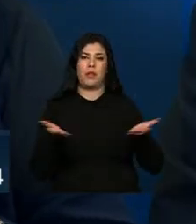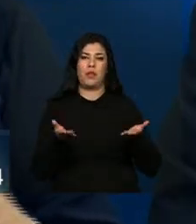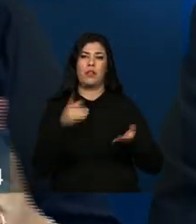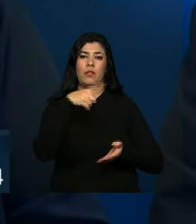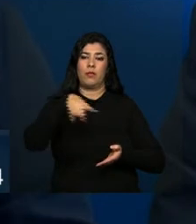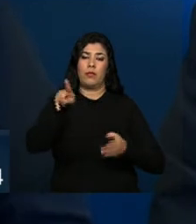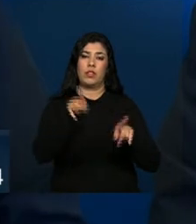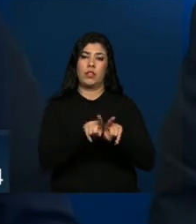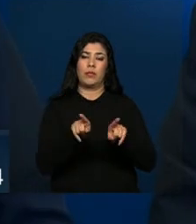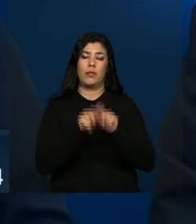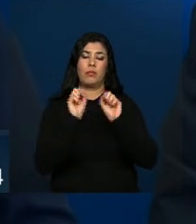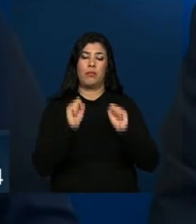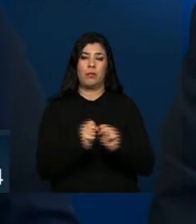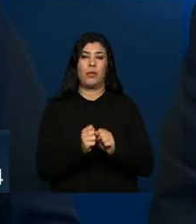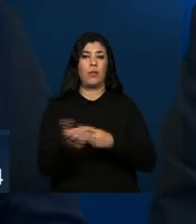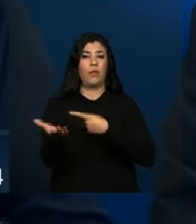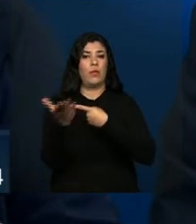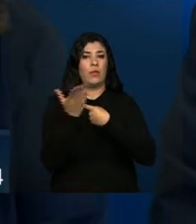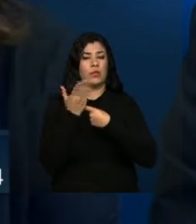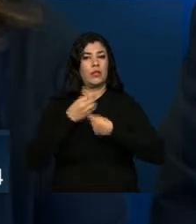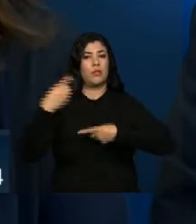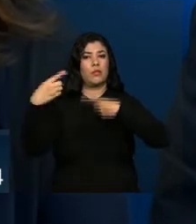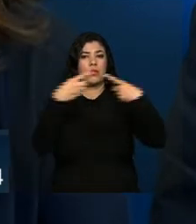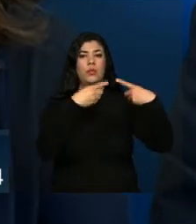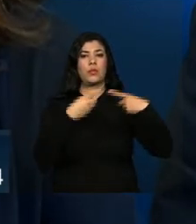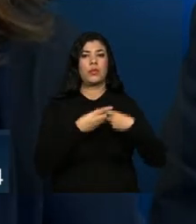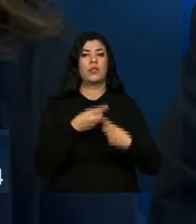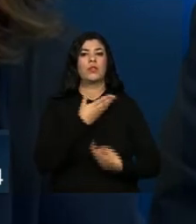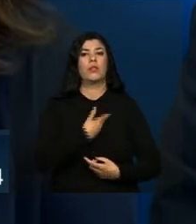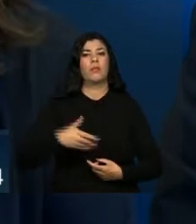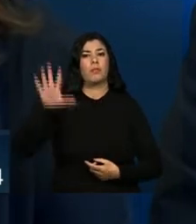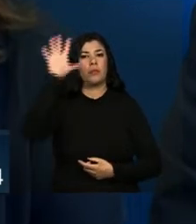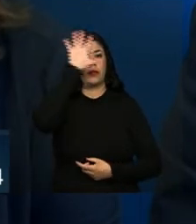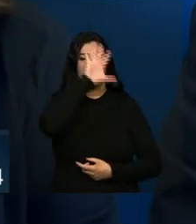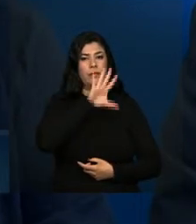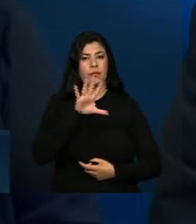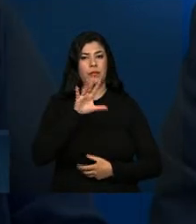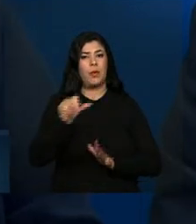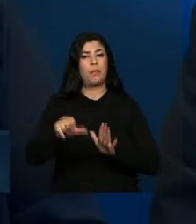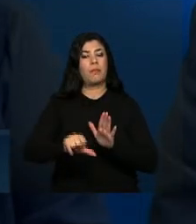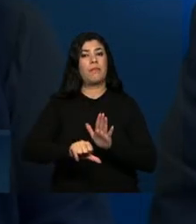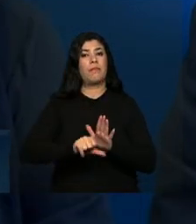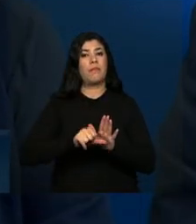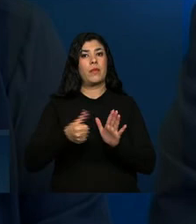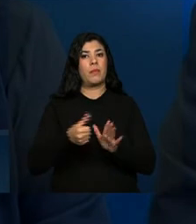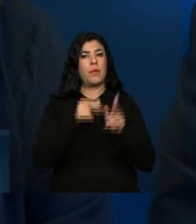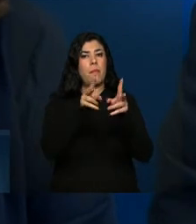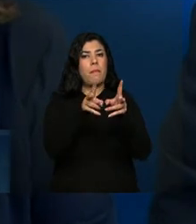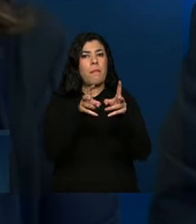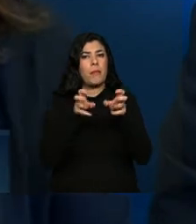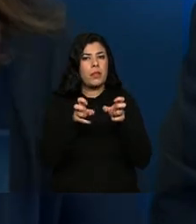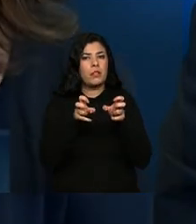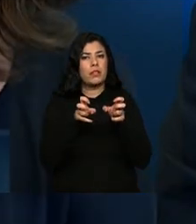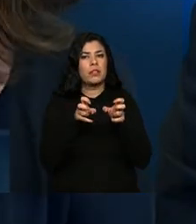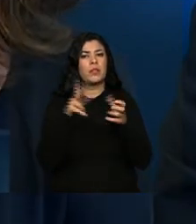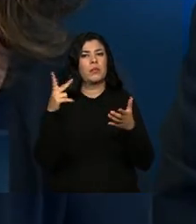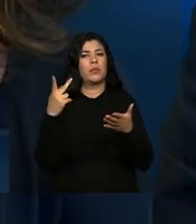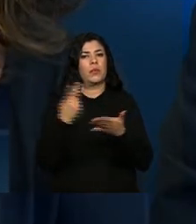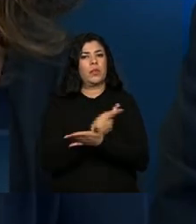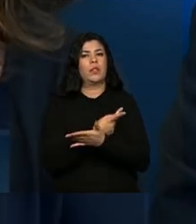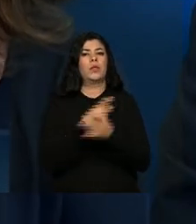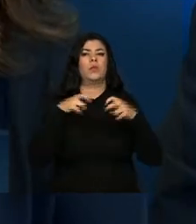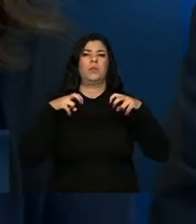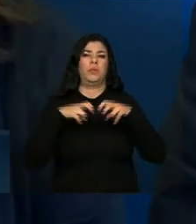inclusive nos ajudar nessa da discussão pública tão primeiro passo enfrentar o problema dar transparência para